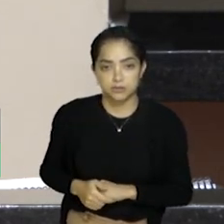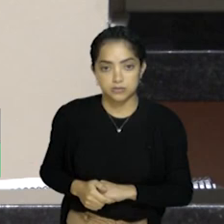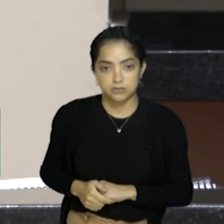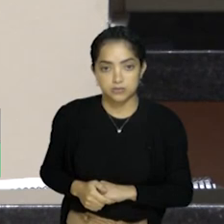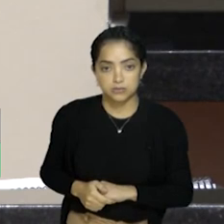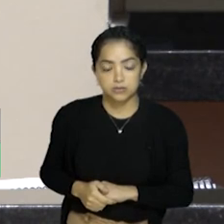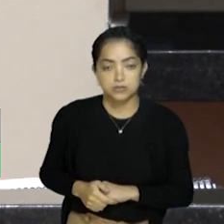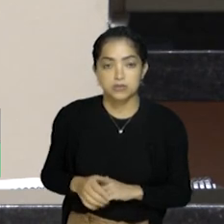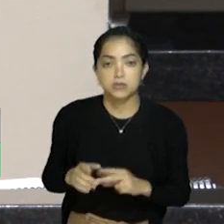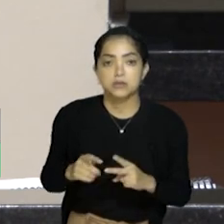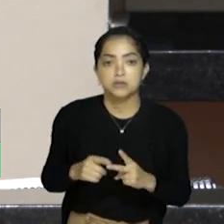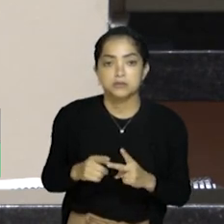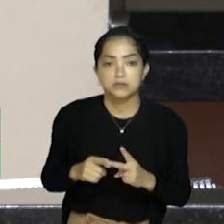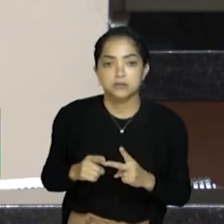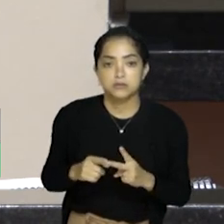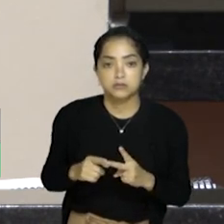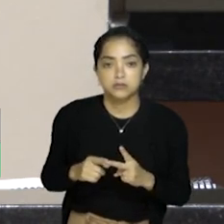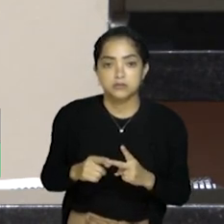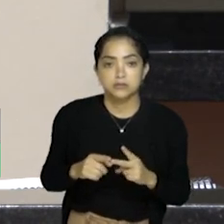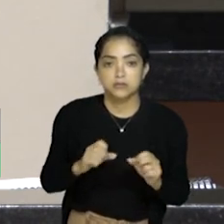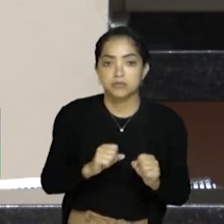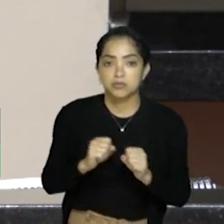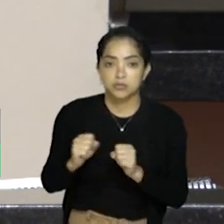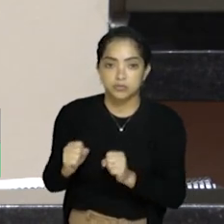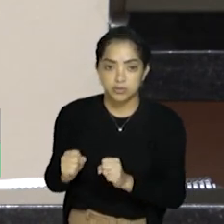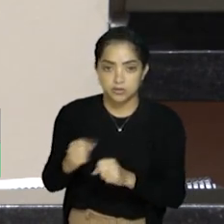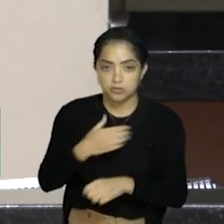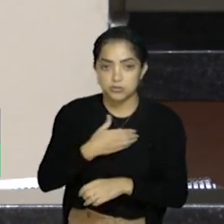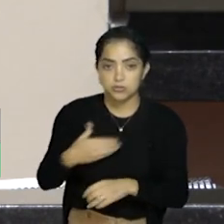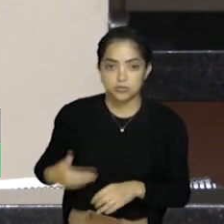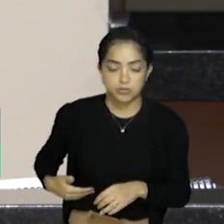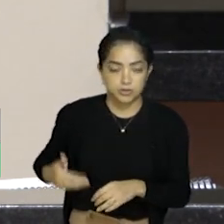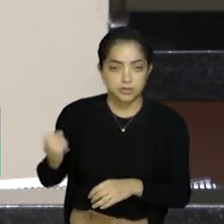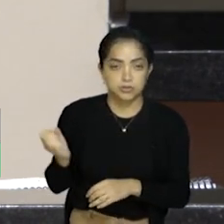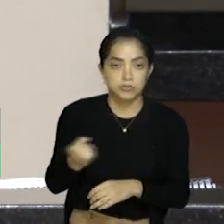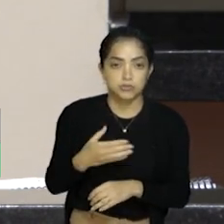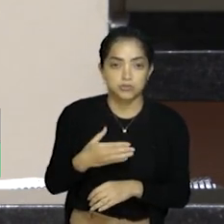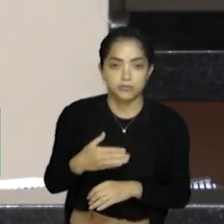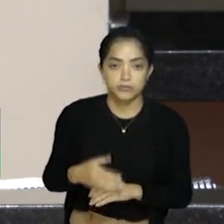segundo bloco podemos republicanos novo